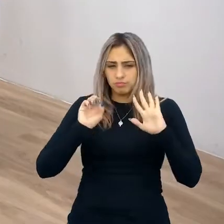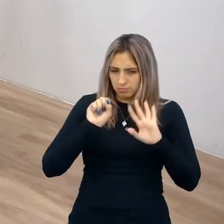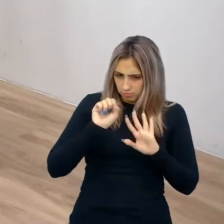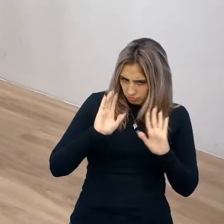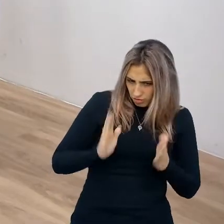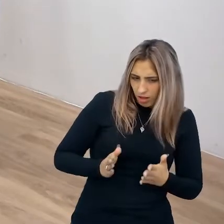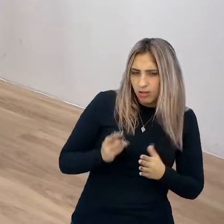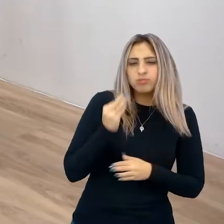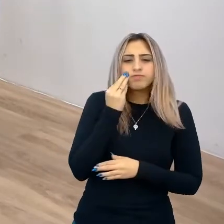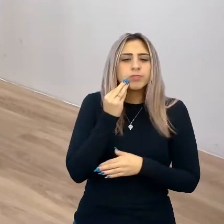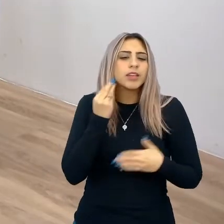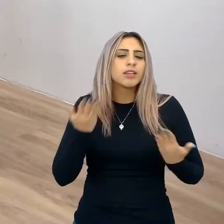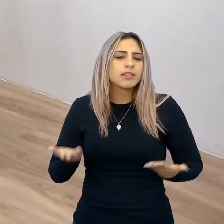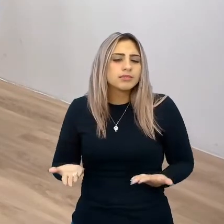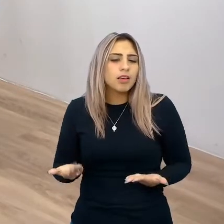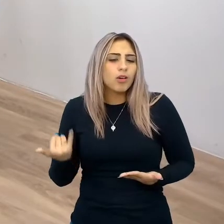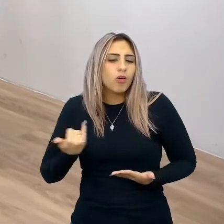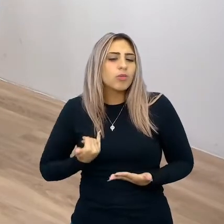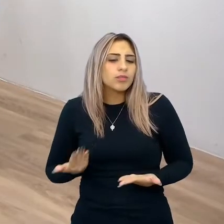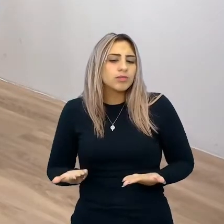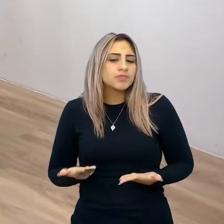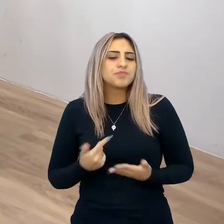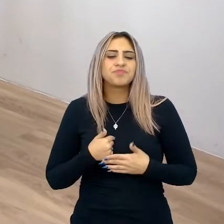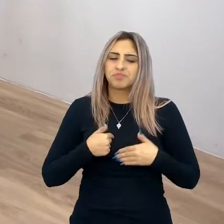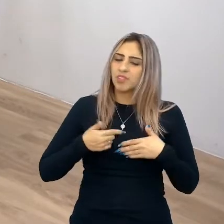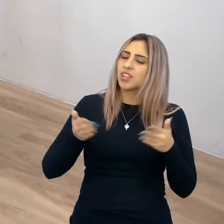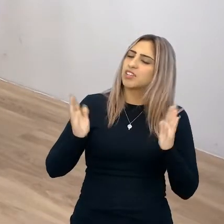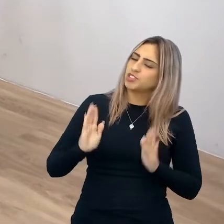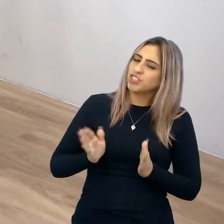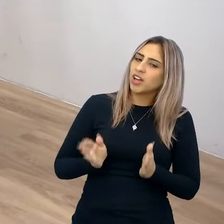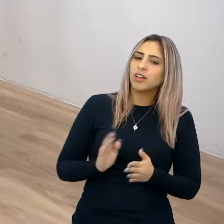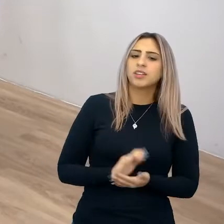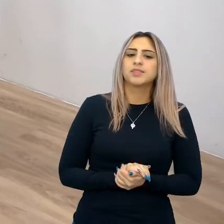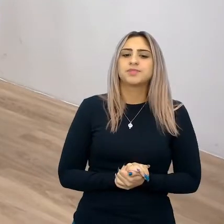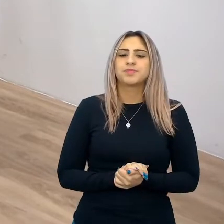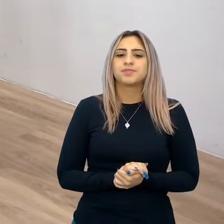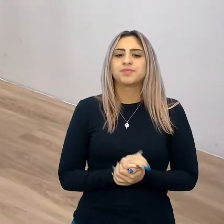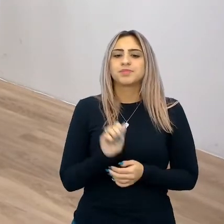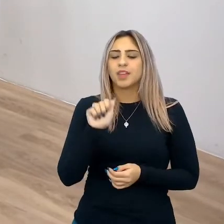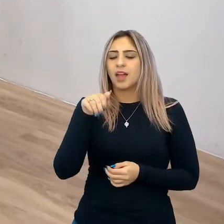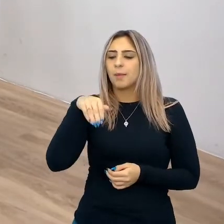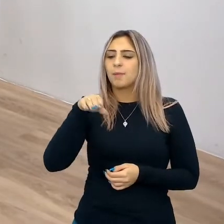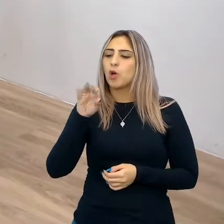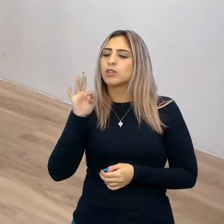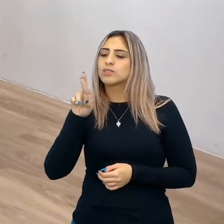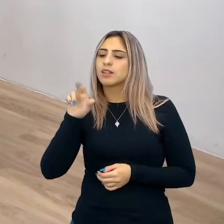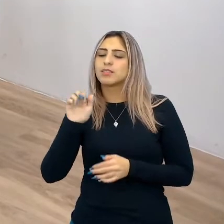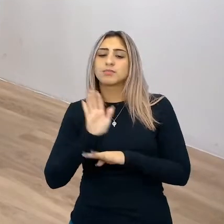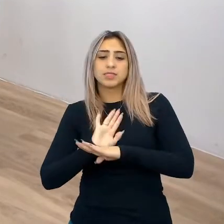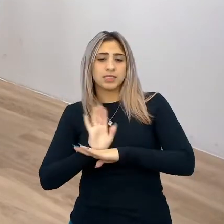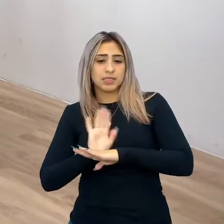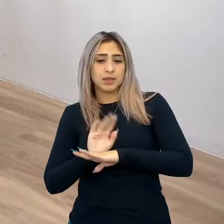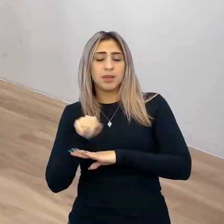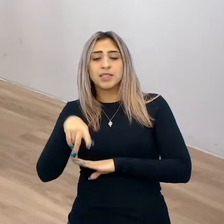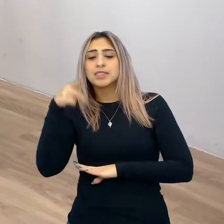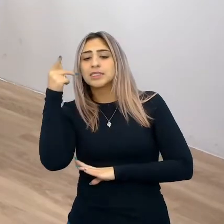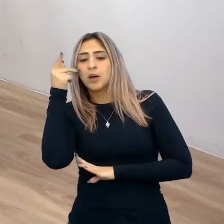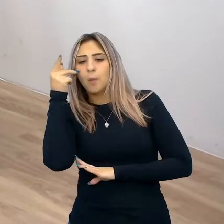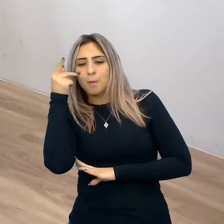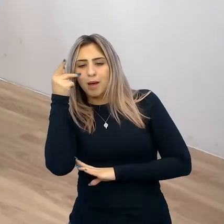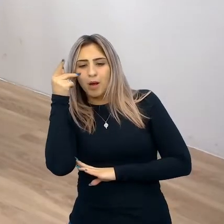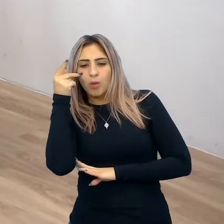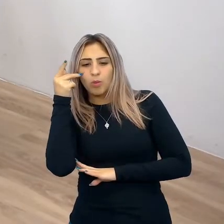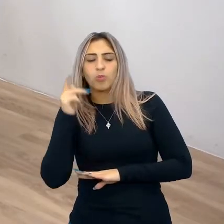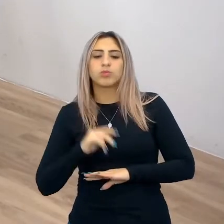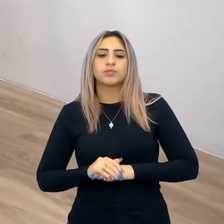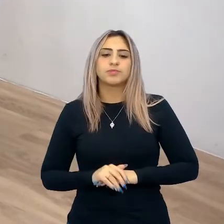pessoas para ir, mas eu não fui. Tem uma mostra de cinema que eu já participei aqui, a Mostra de São Paulo, mostra de cinema aqui de São Paulo, é bem legal. Aliás,